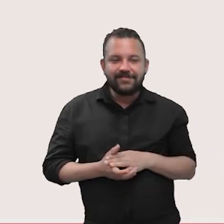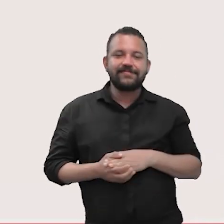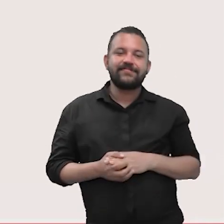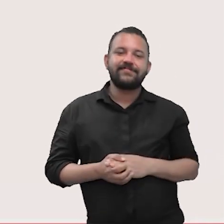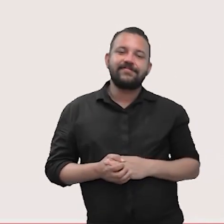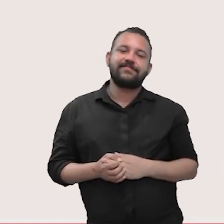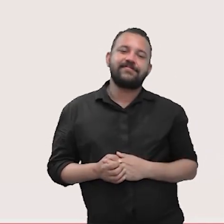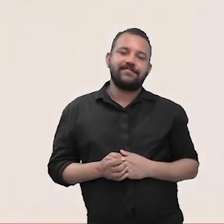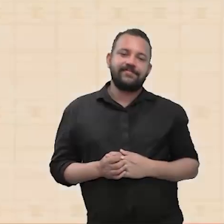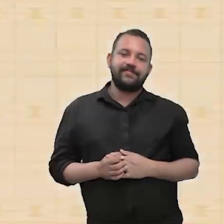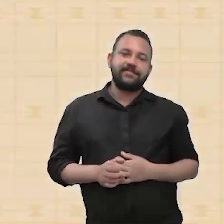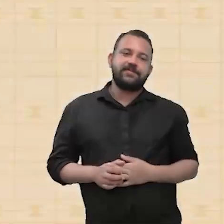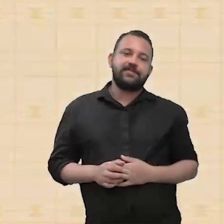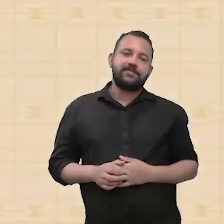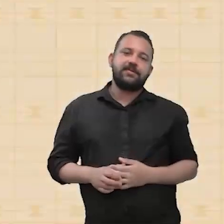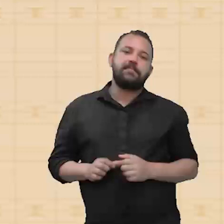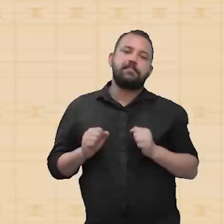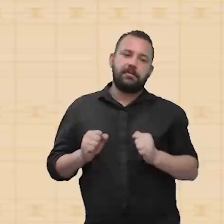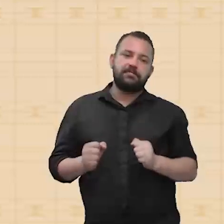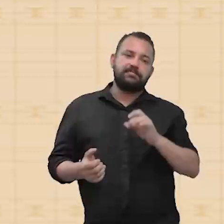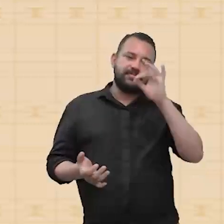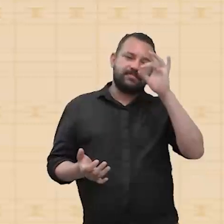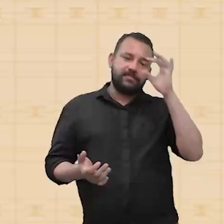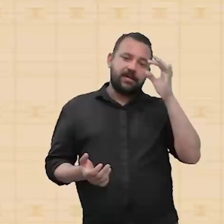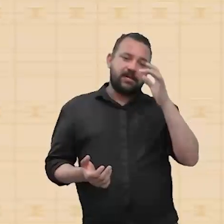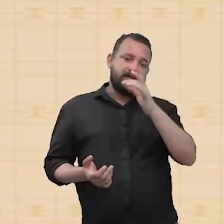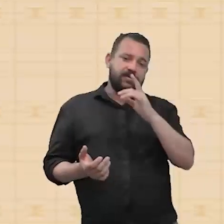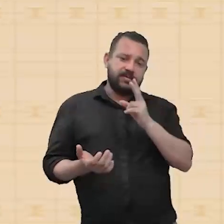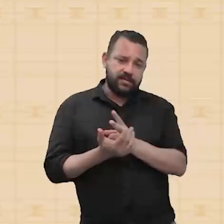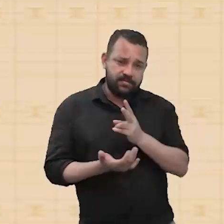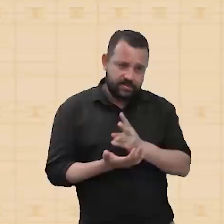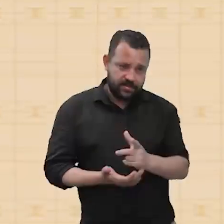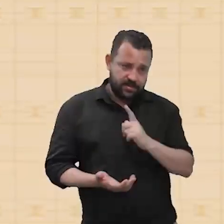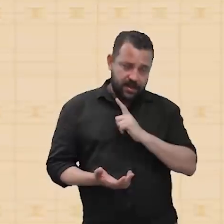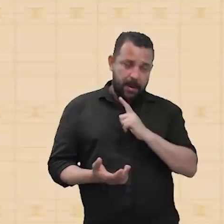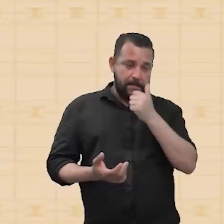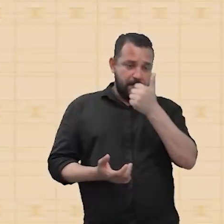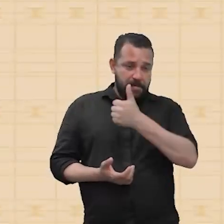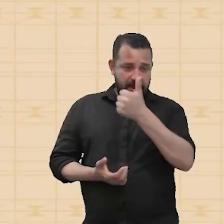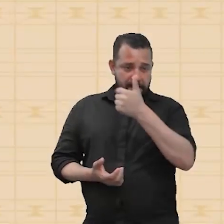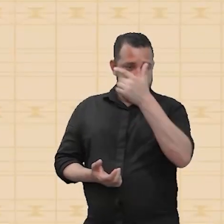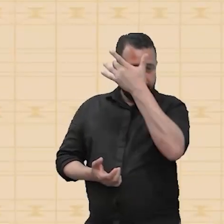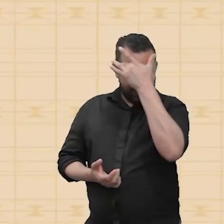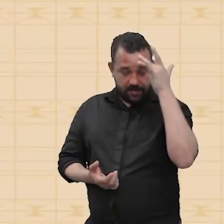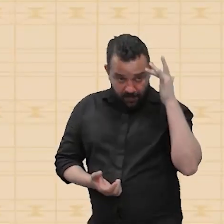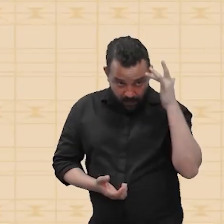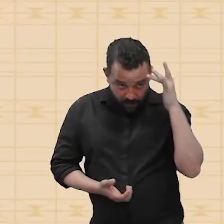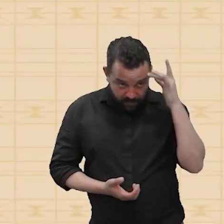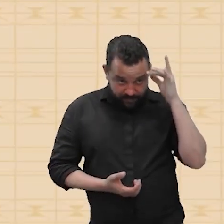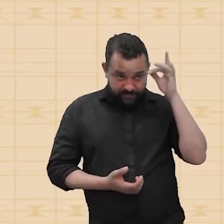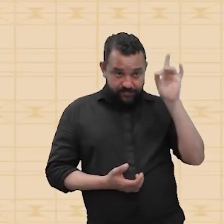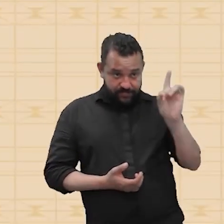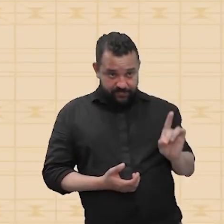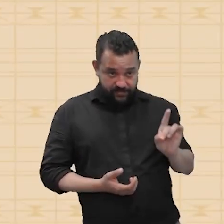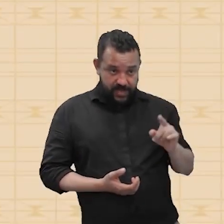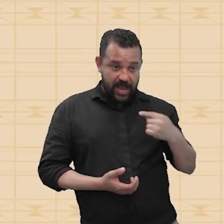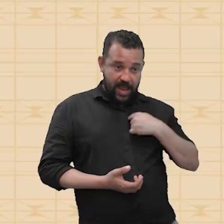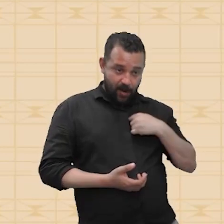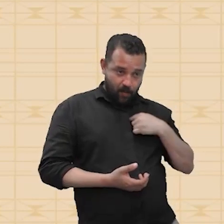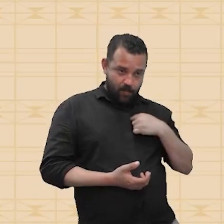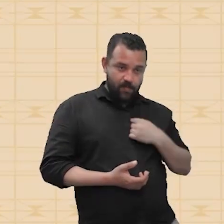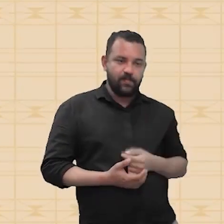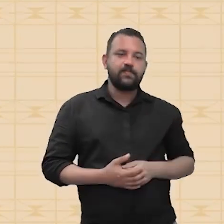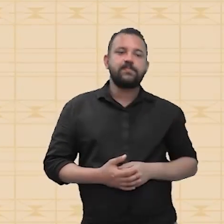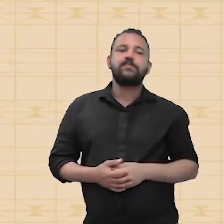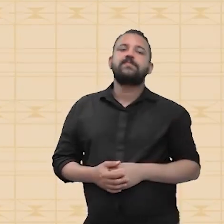E pode ter certeza, a primeira pessoa vai prevalecer. Então, nas composições musicais, elas estão recheadas da